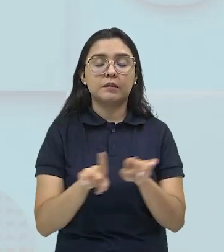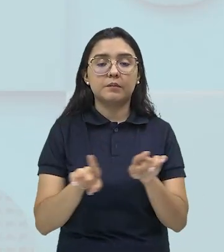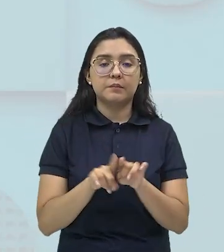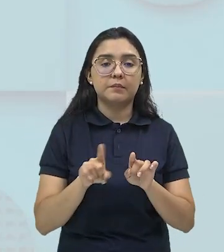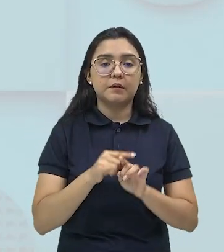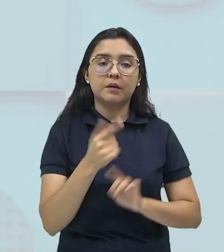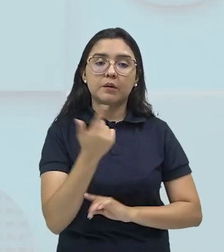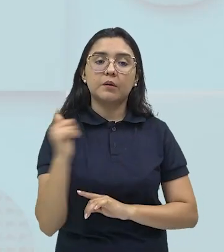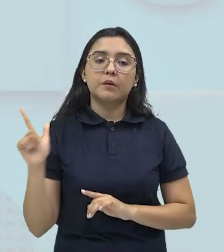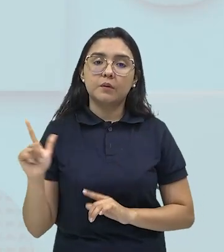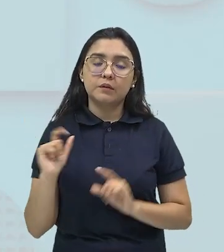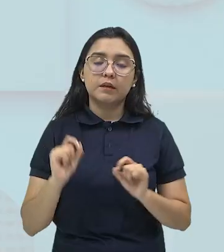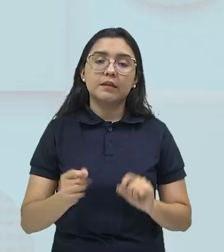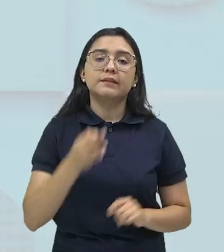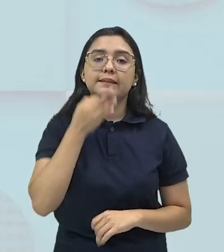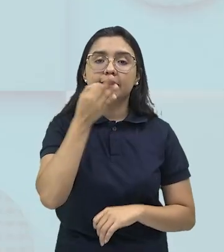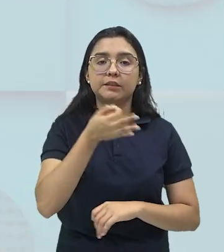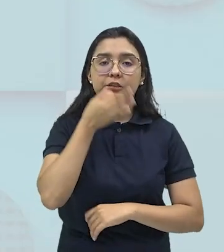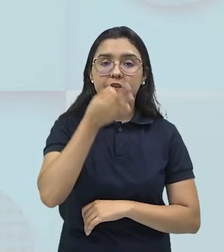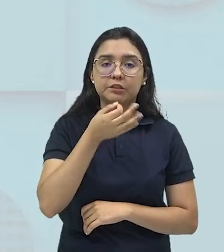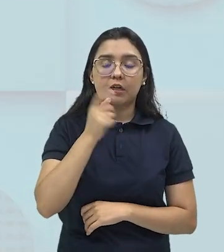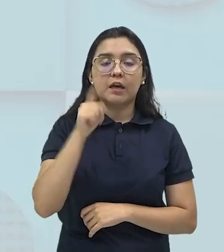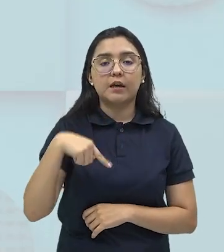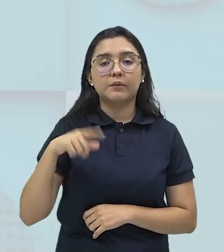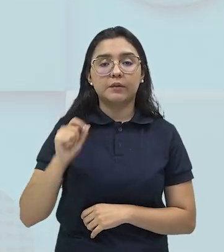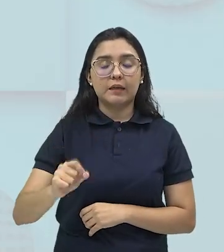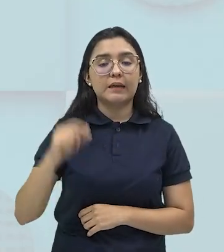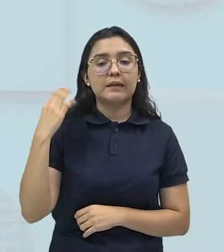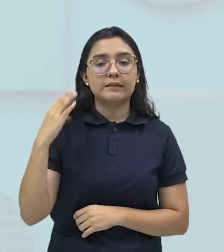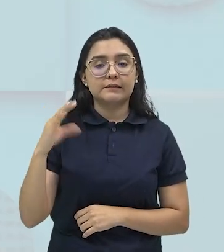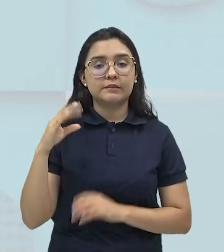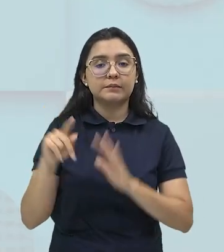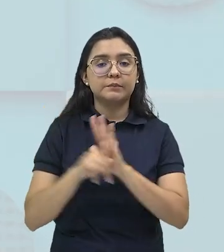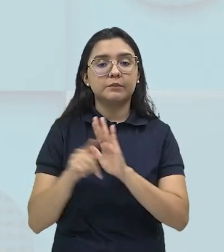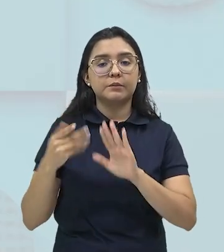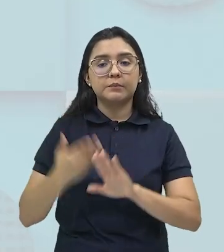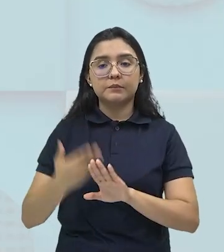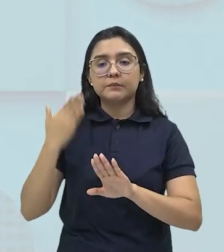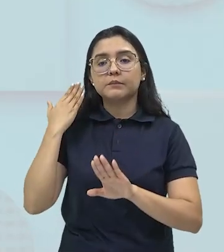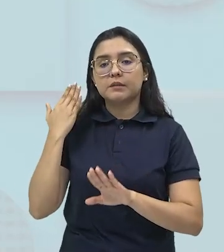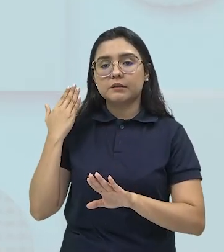ele critica nesse conto é que a ciência da época,